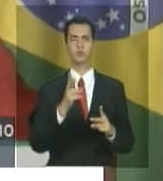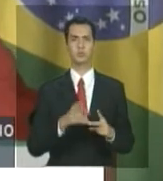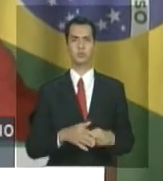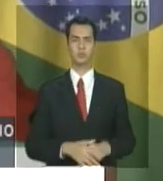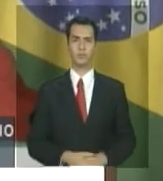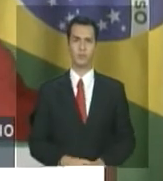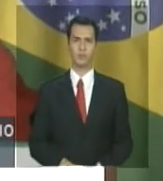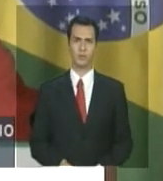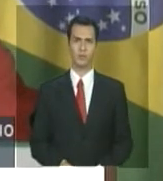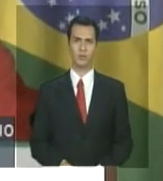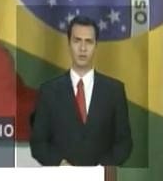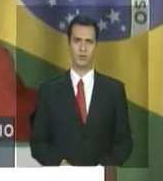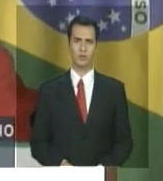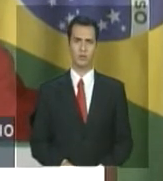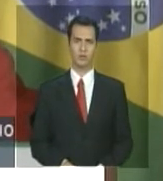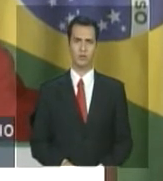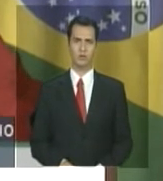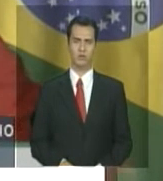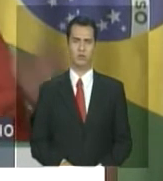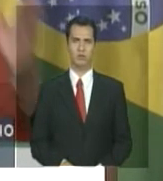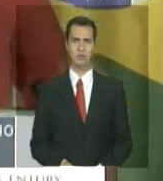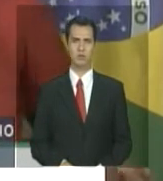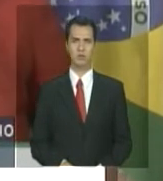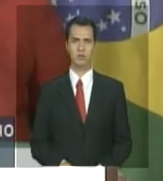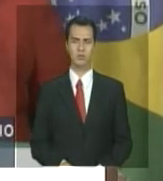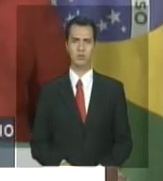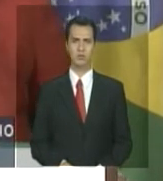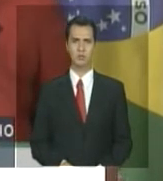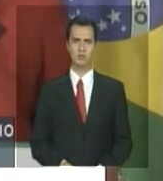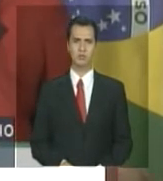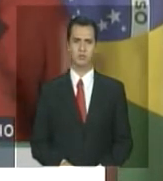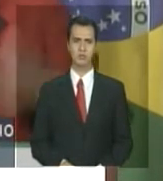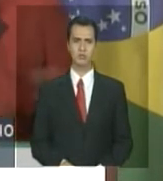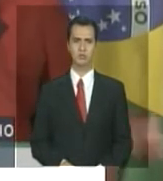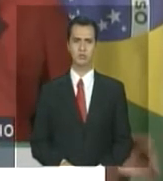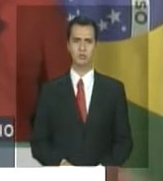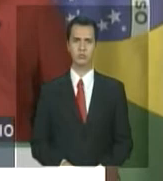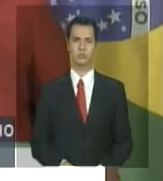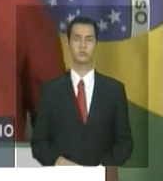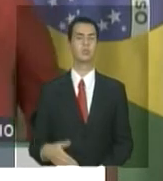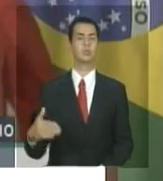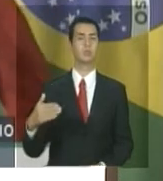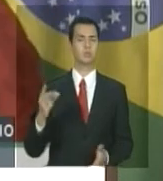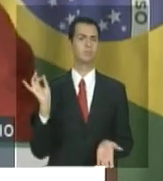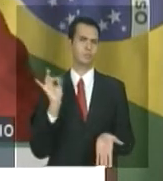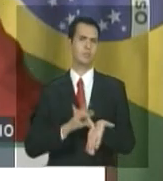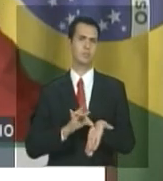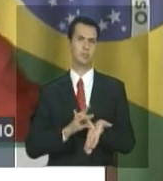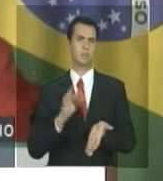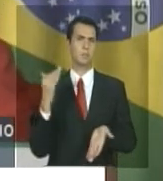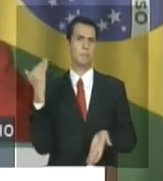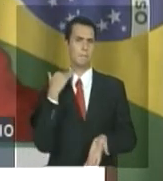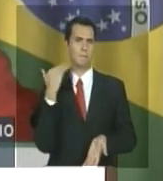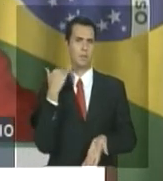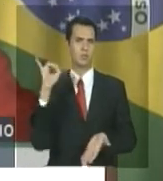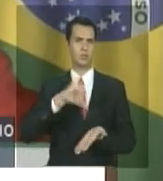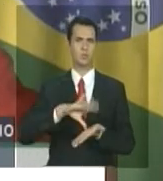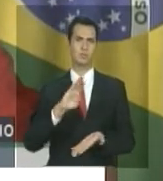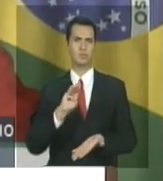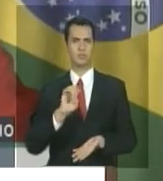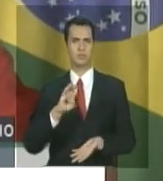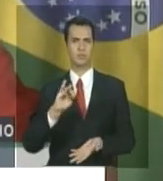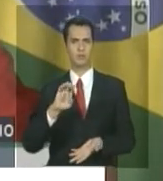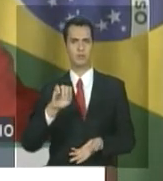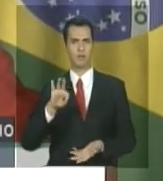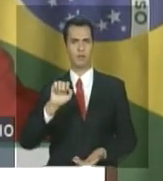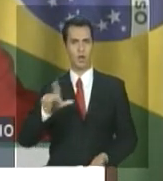avanços devido à atuação dos bancos centrais e nos últimos tempos do Banco